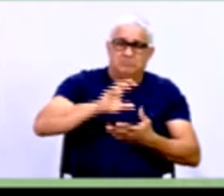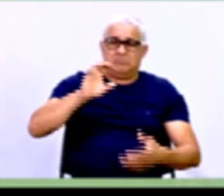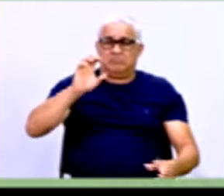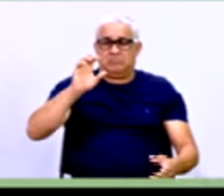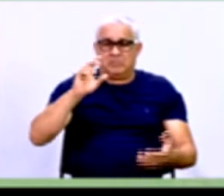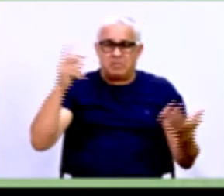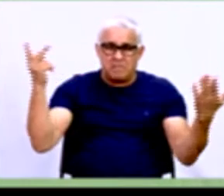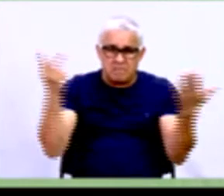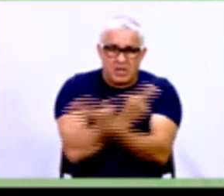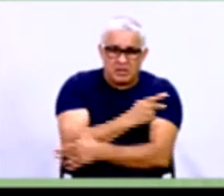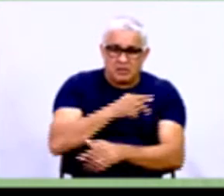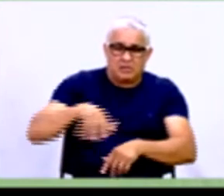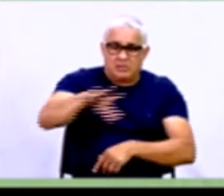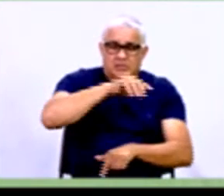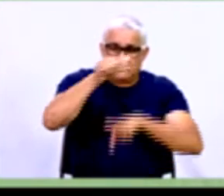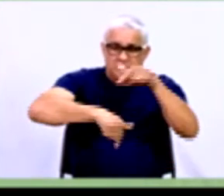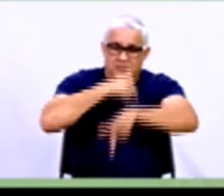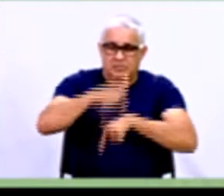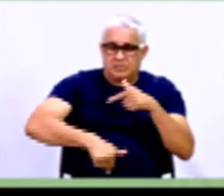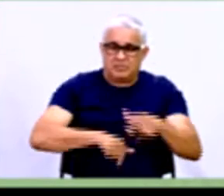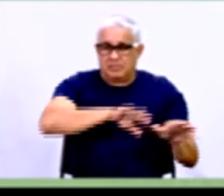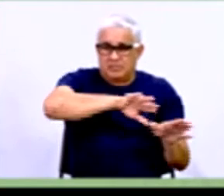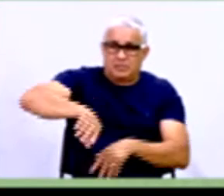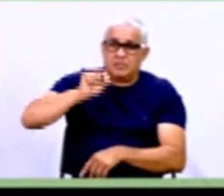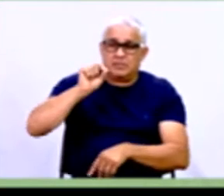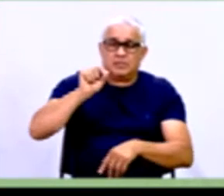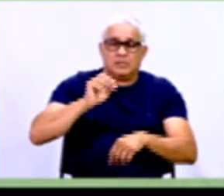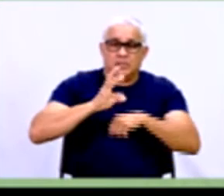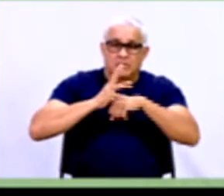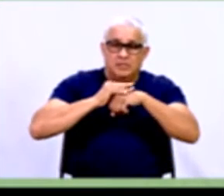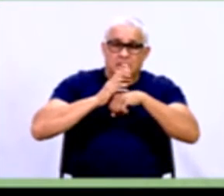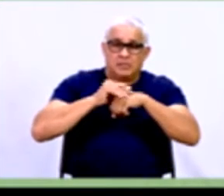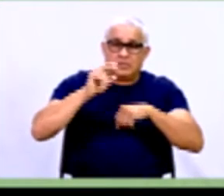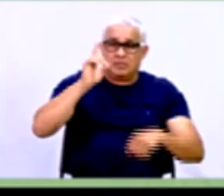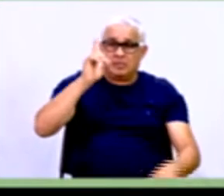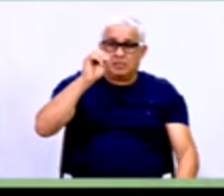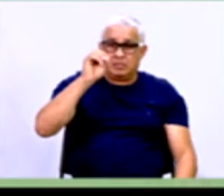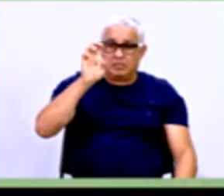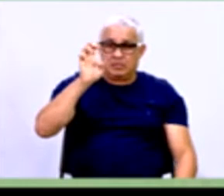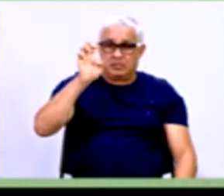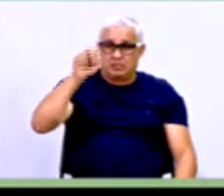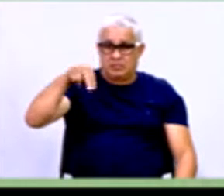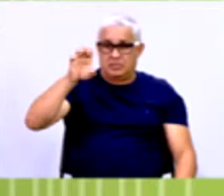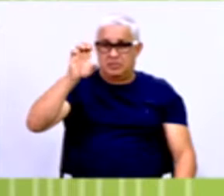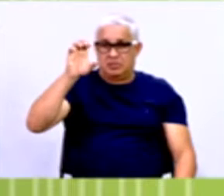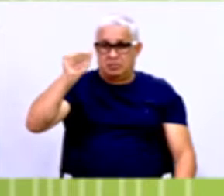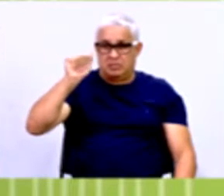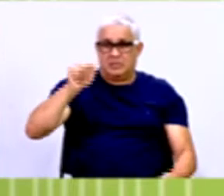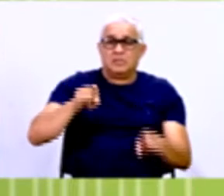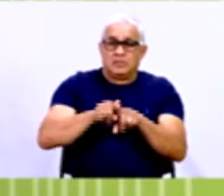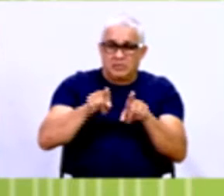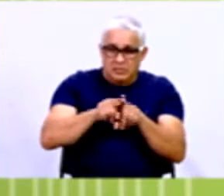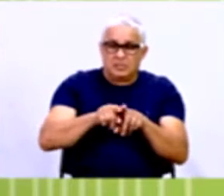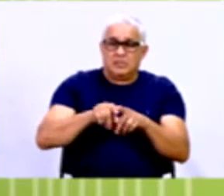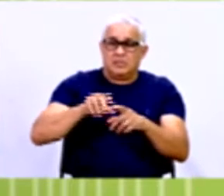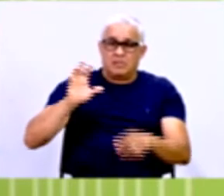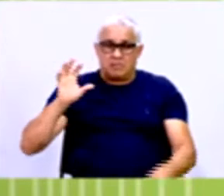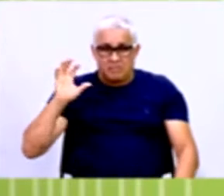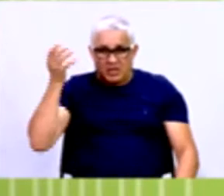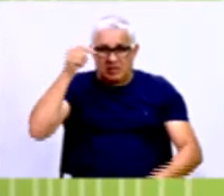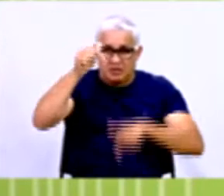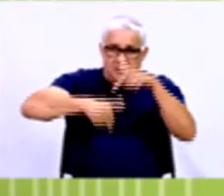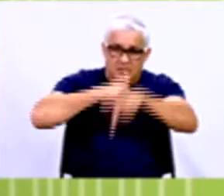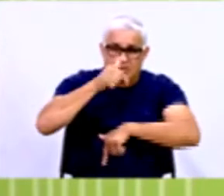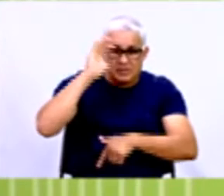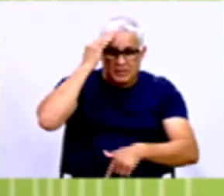O que seria então, antes de nós falarmos sobre doença, né, antes de nós falarmos sobre acidentes de trabalho, vamos